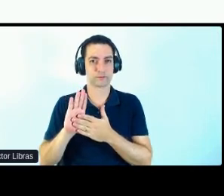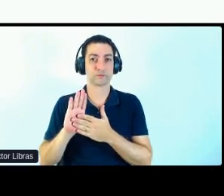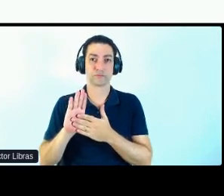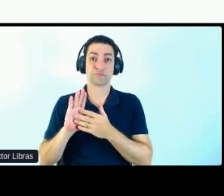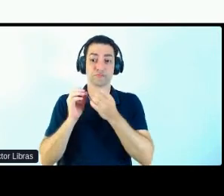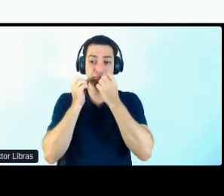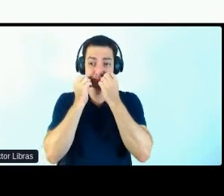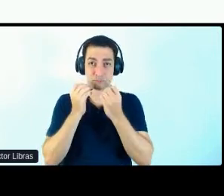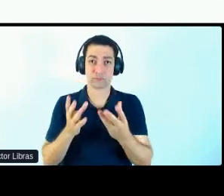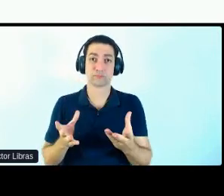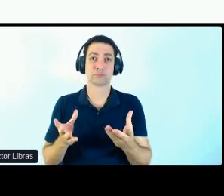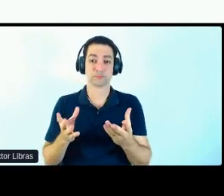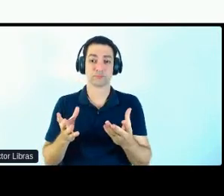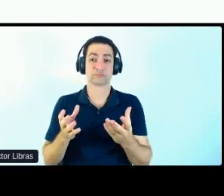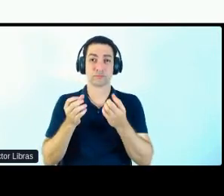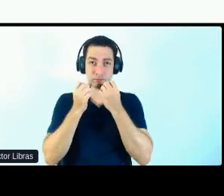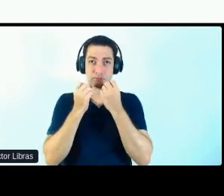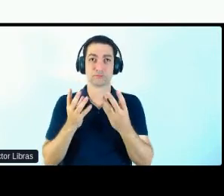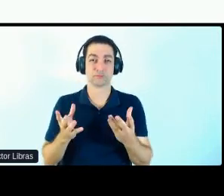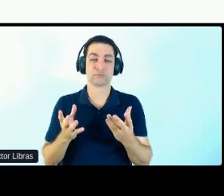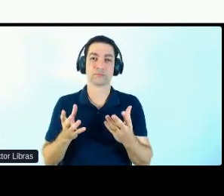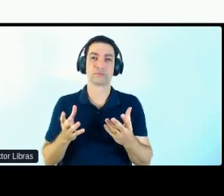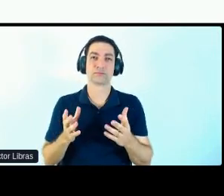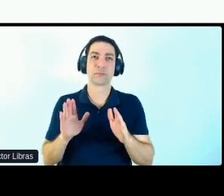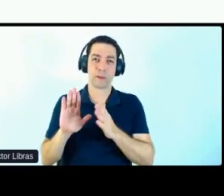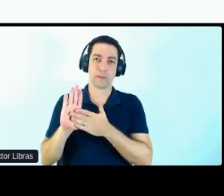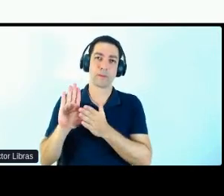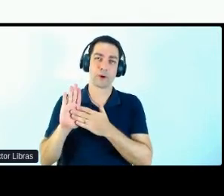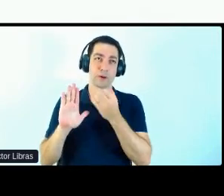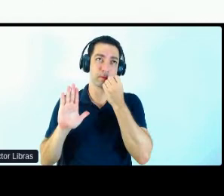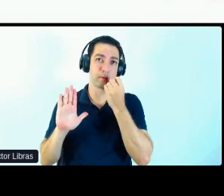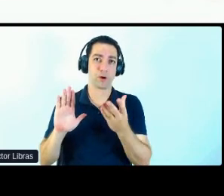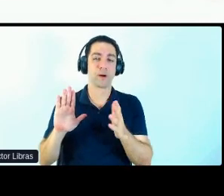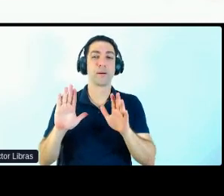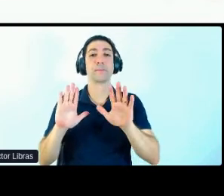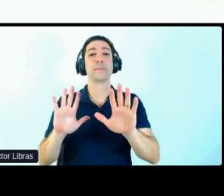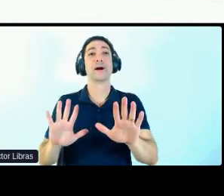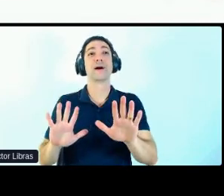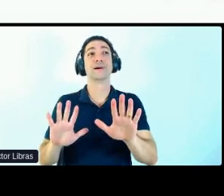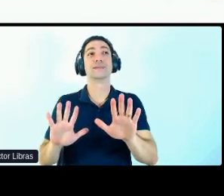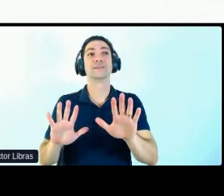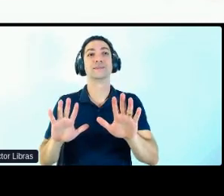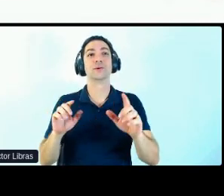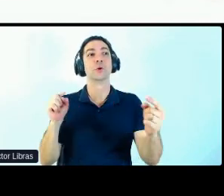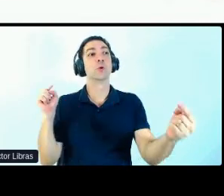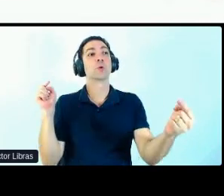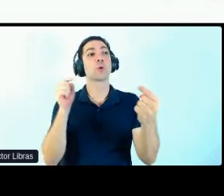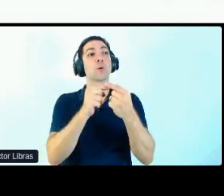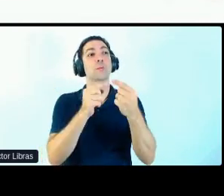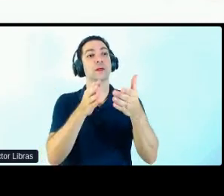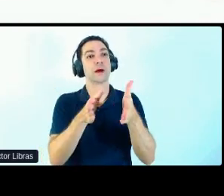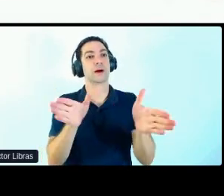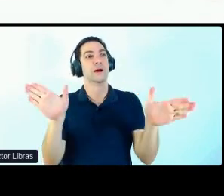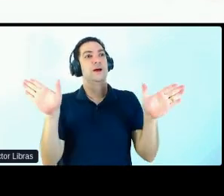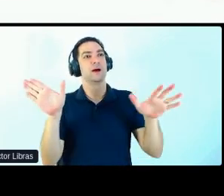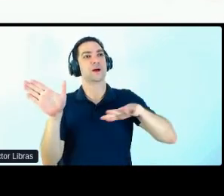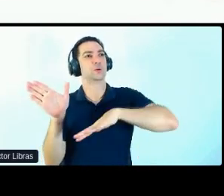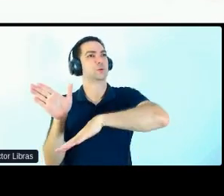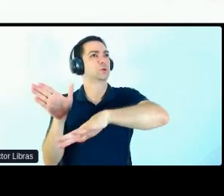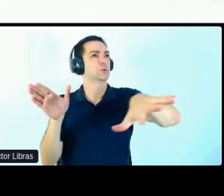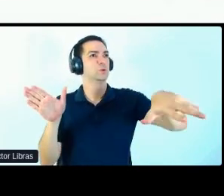são boas propostas, mas podem não atender a todos, né? O Google Maps, ele tem uma opção